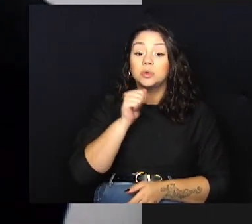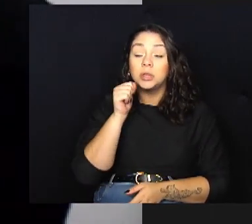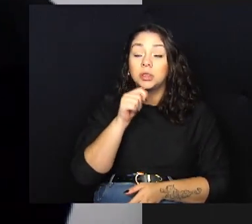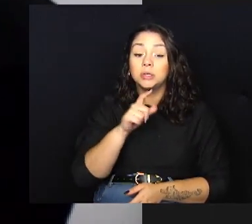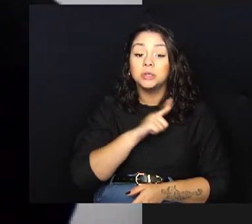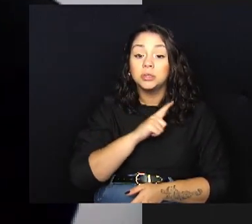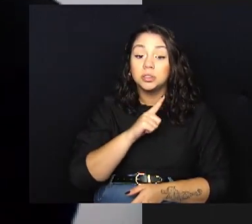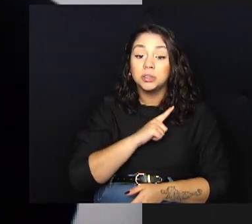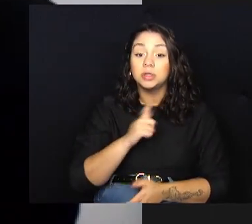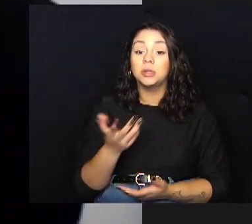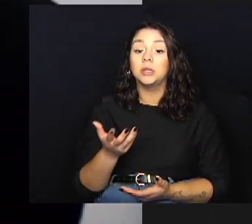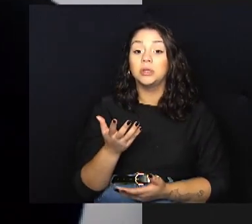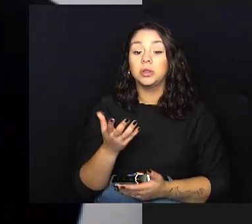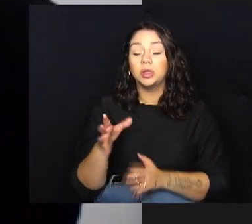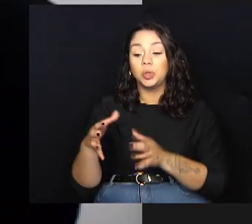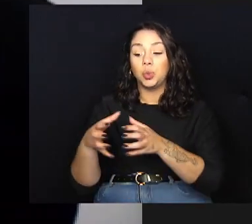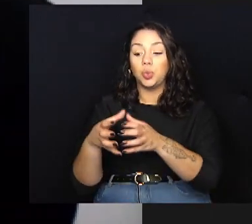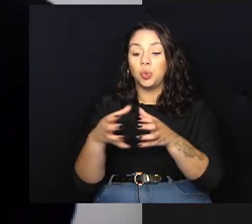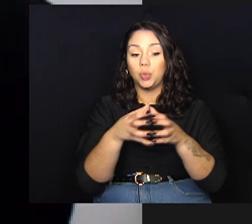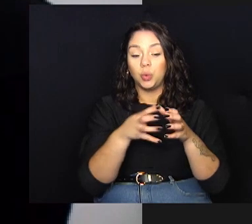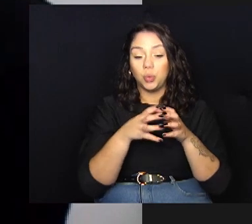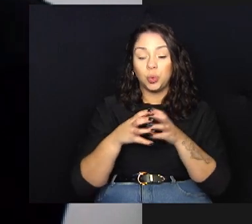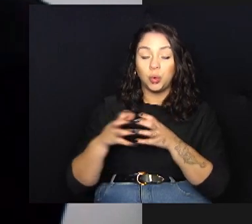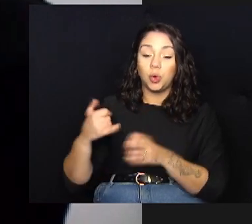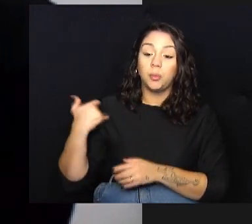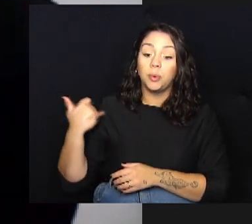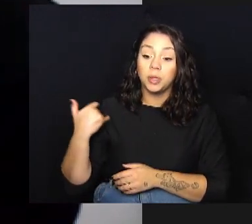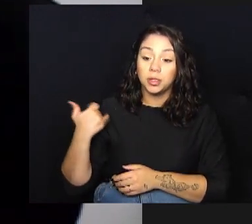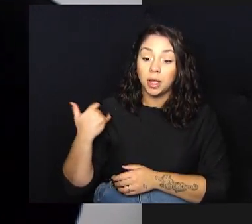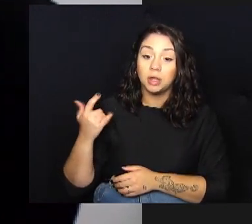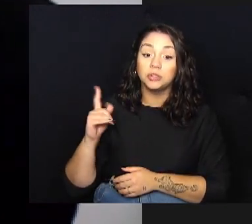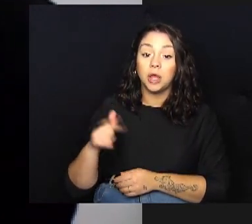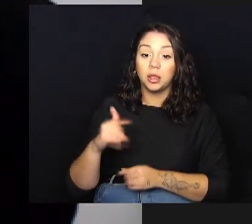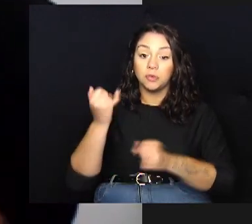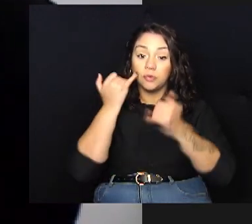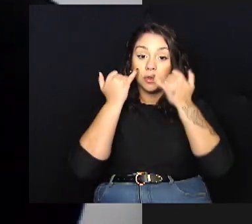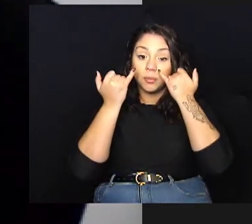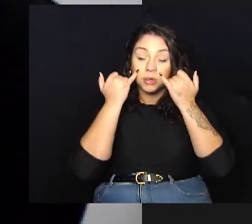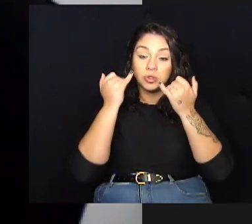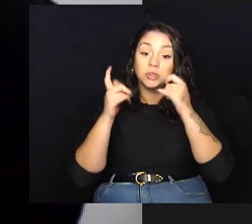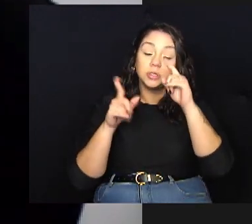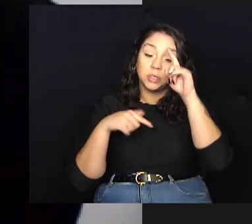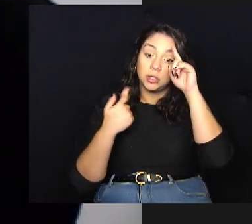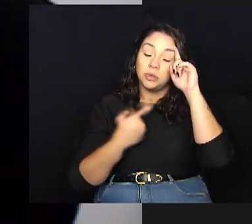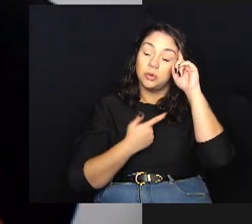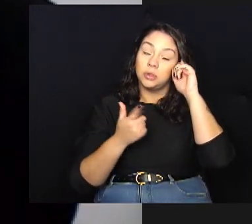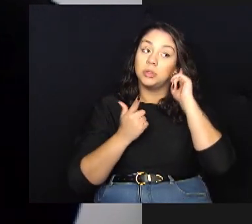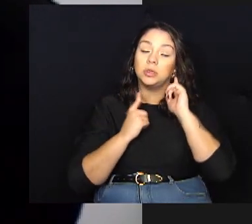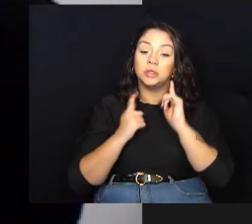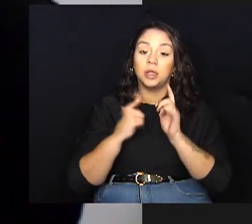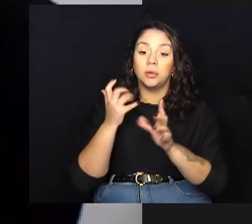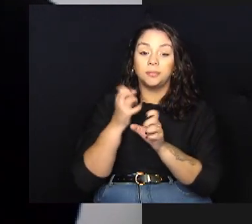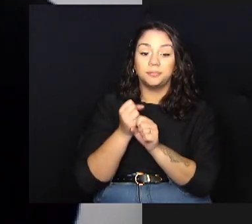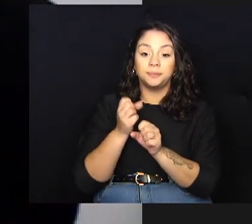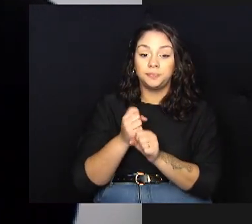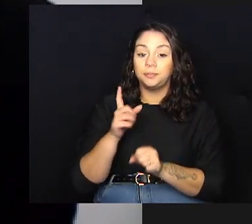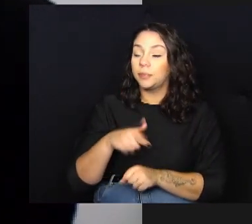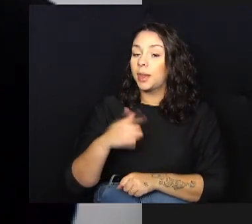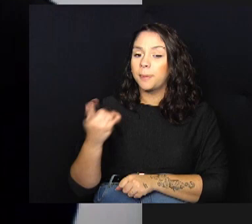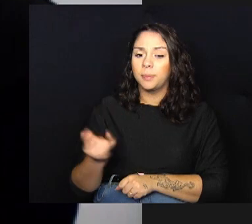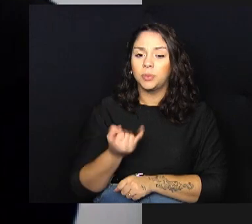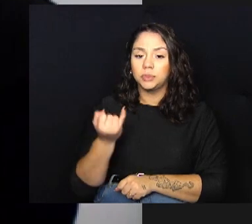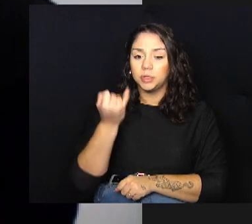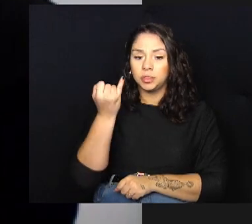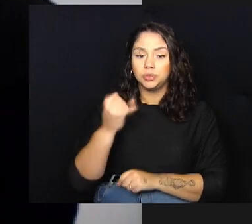em determinados grupos detalhes né então são essas informações que são obtidas pelo senso que são fundamentais